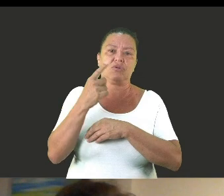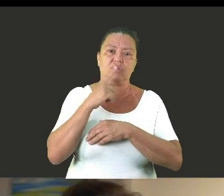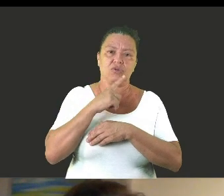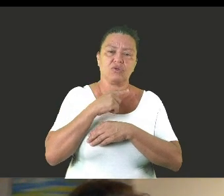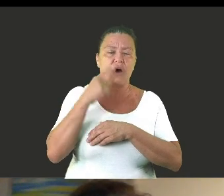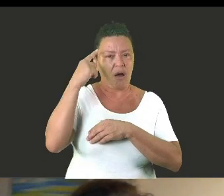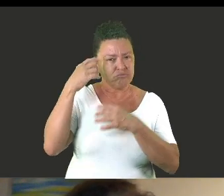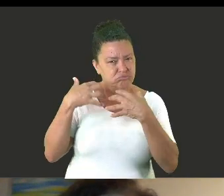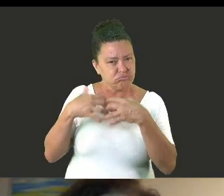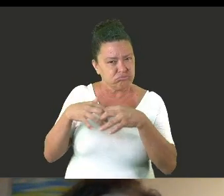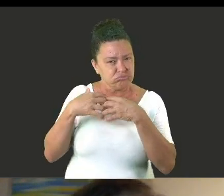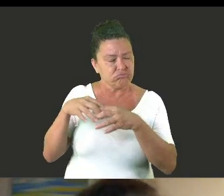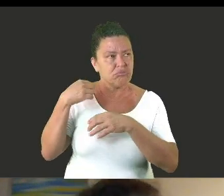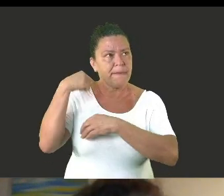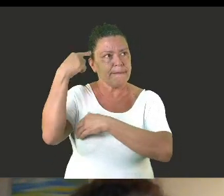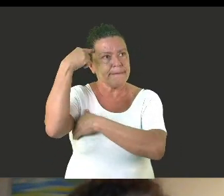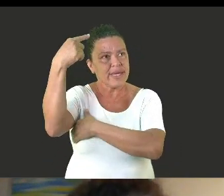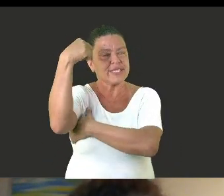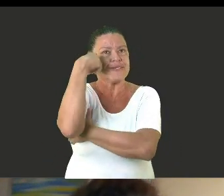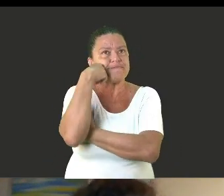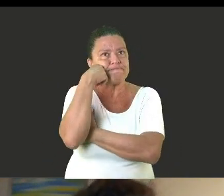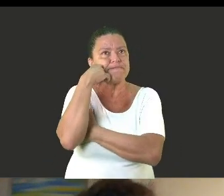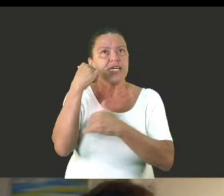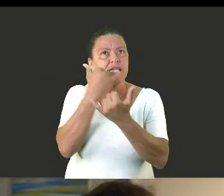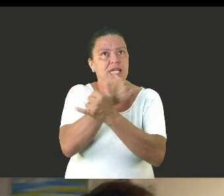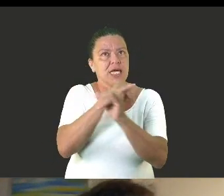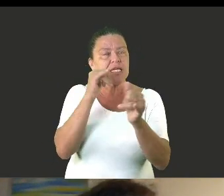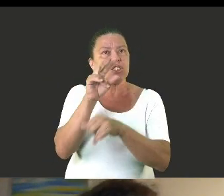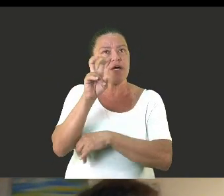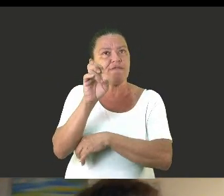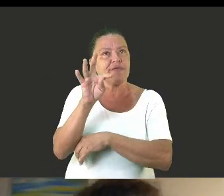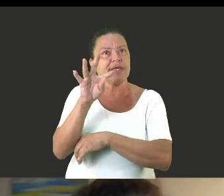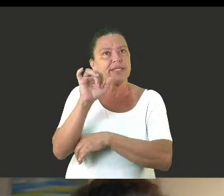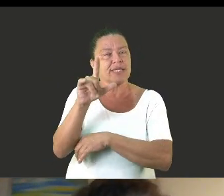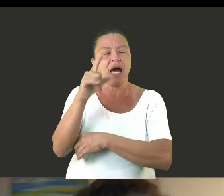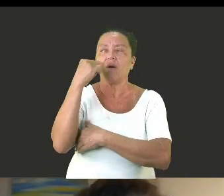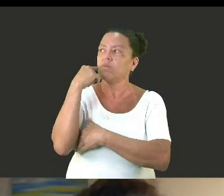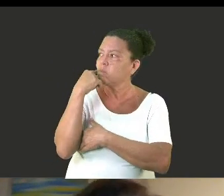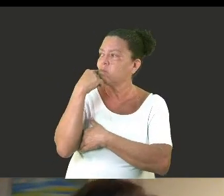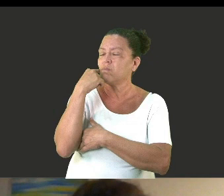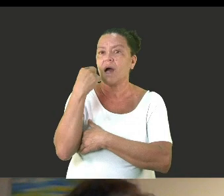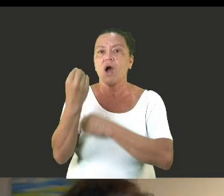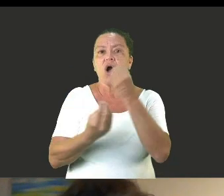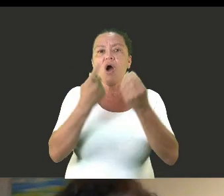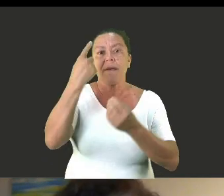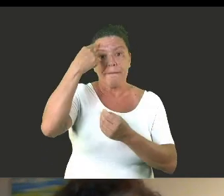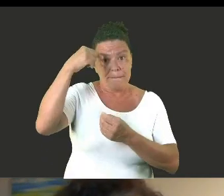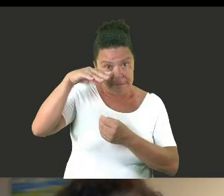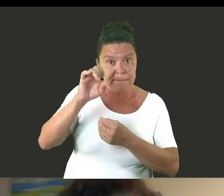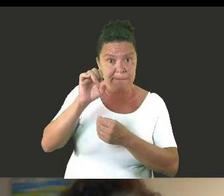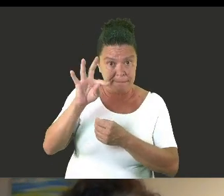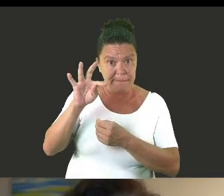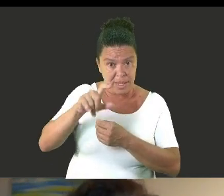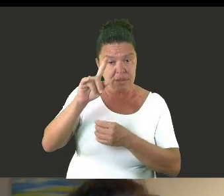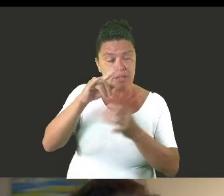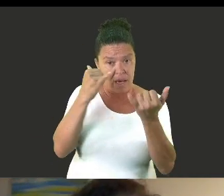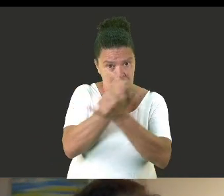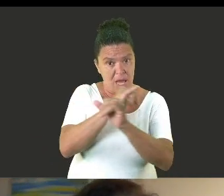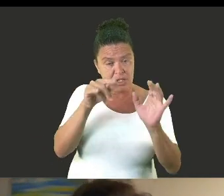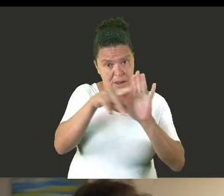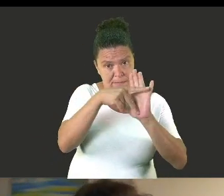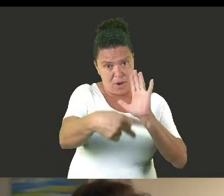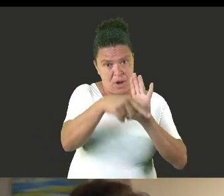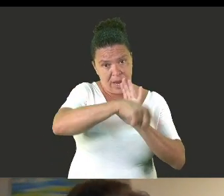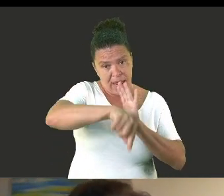nosso raciocínio aqui sobre a energia vital, ele comenta o seguinte, que a mente é energia. Então,